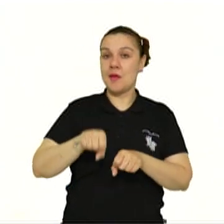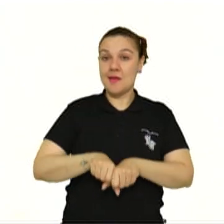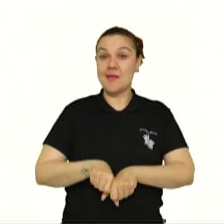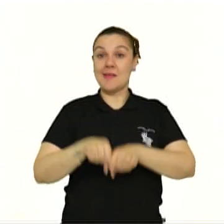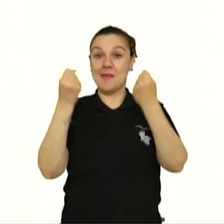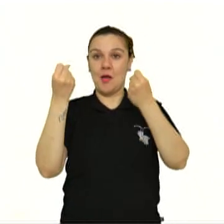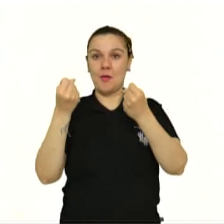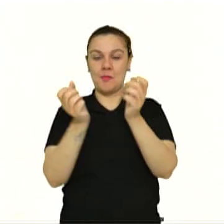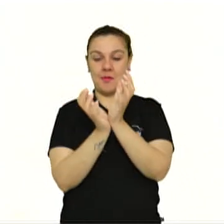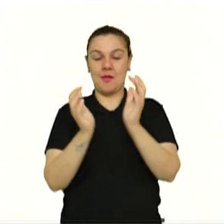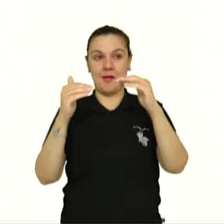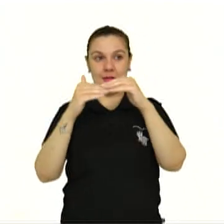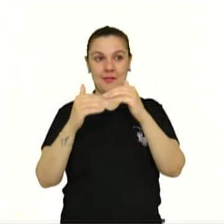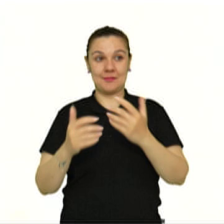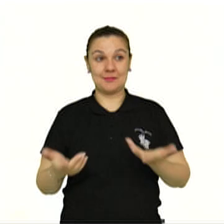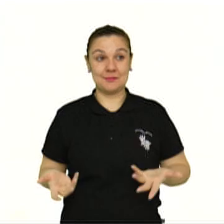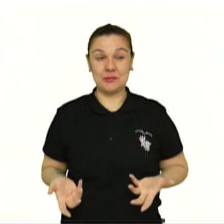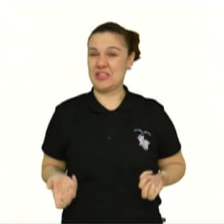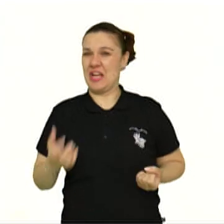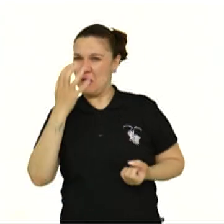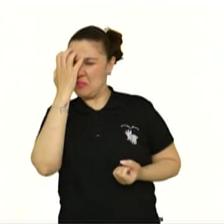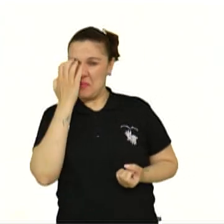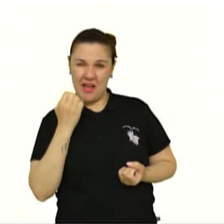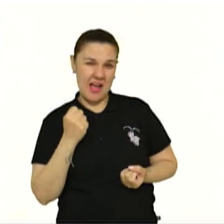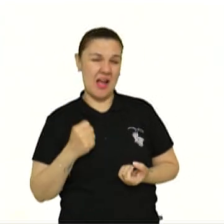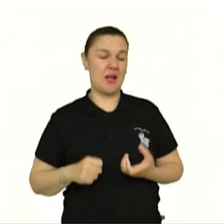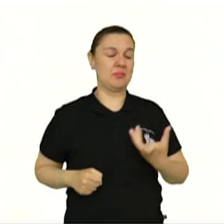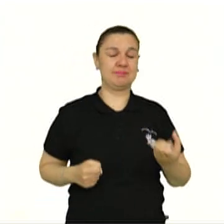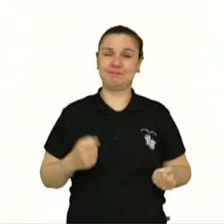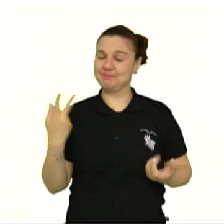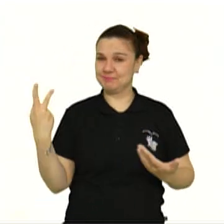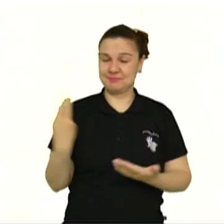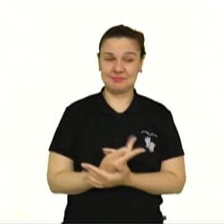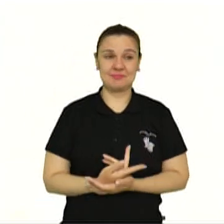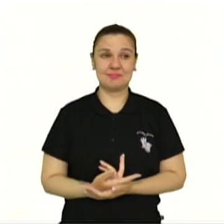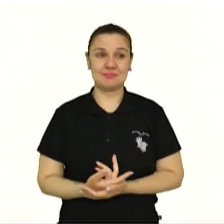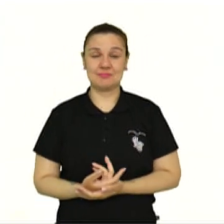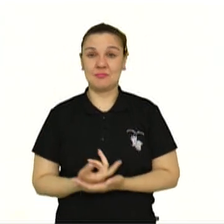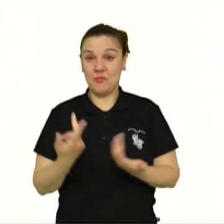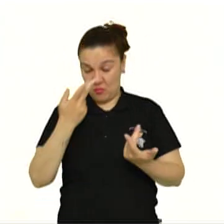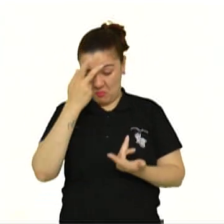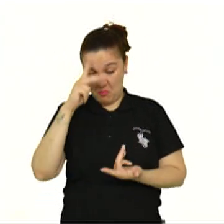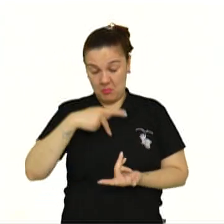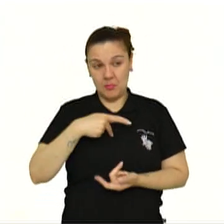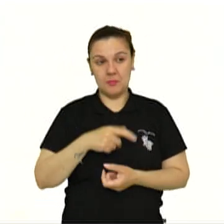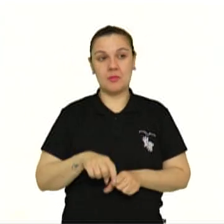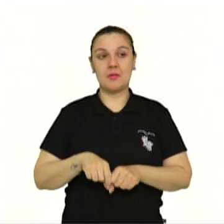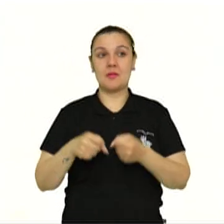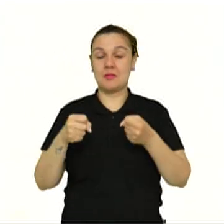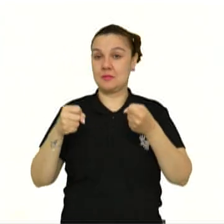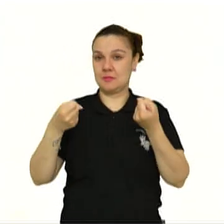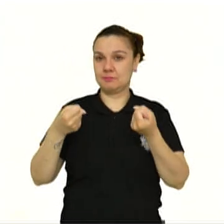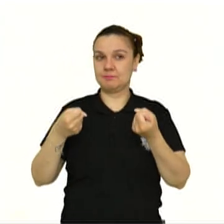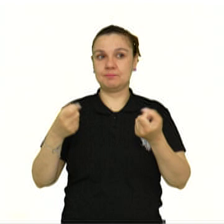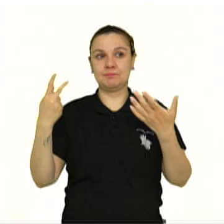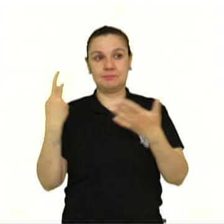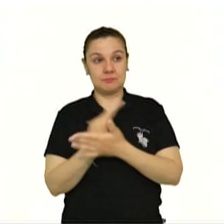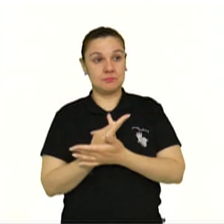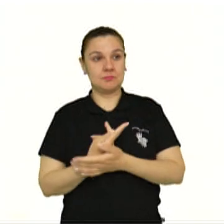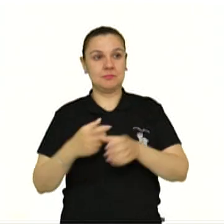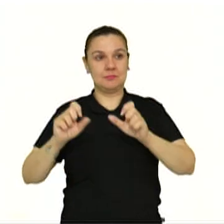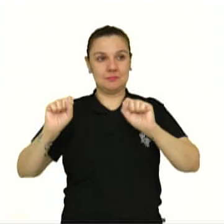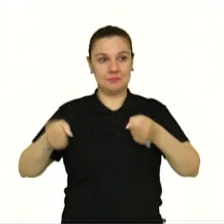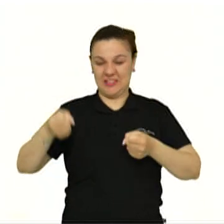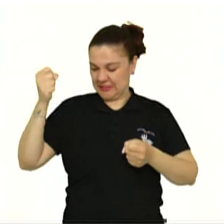quebra de raquetes, né? Muitos atletas ficam bravos, né, com a jogada, geralmente consigo mesmo. Então, por ter errado uma jogada,